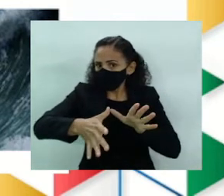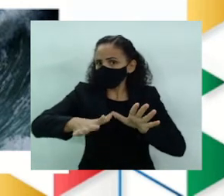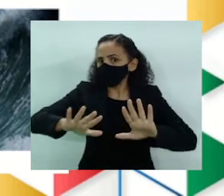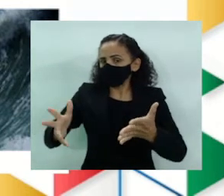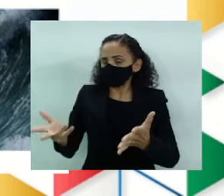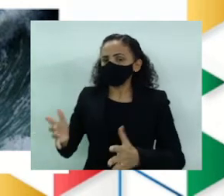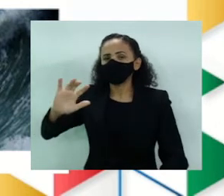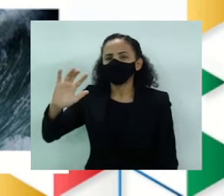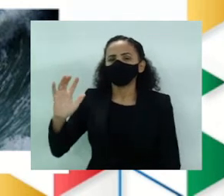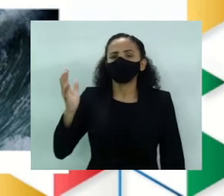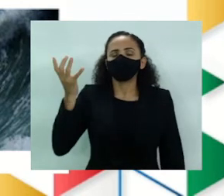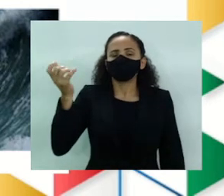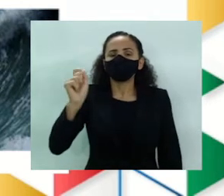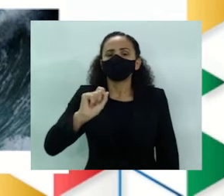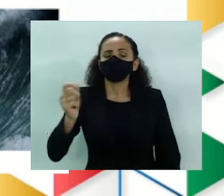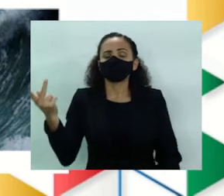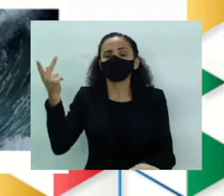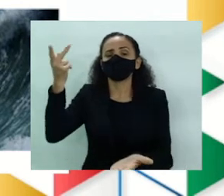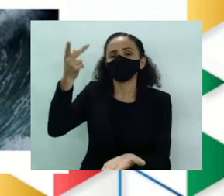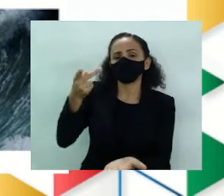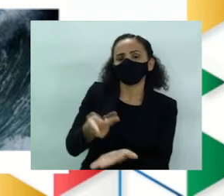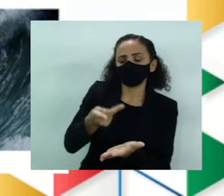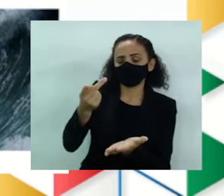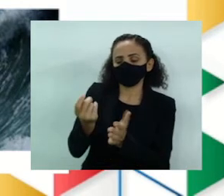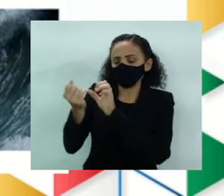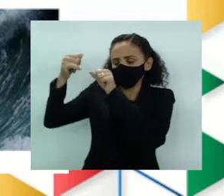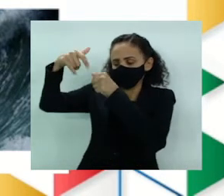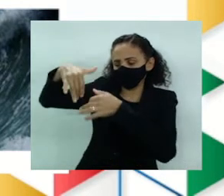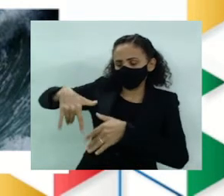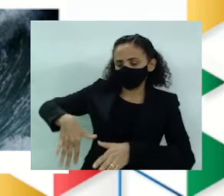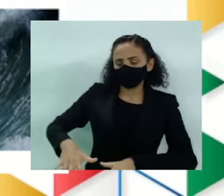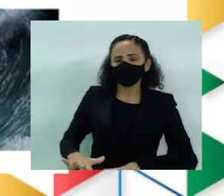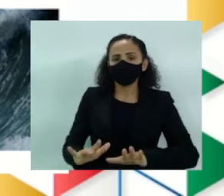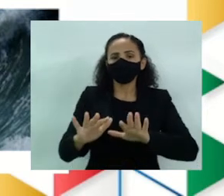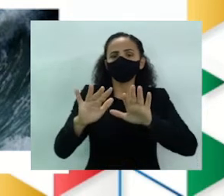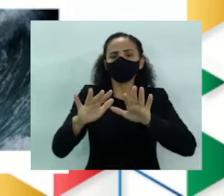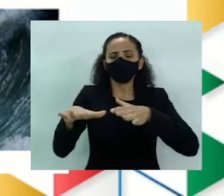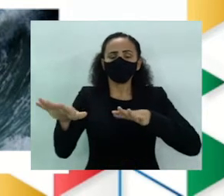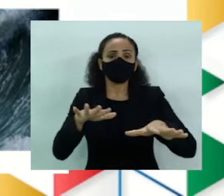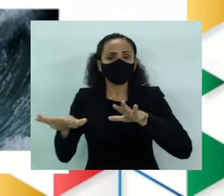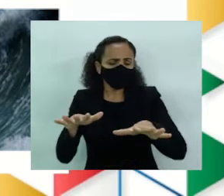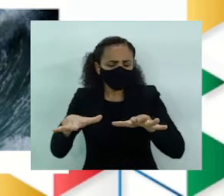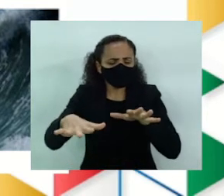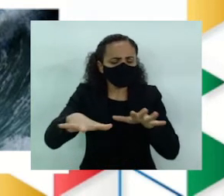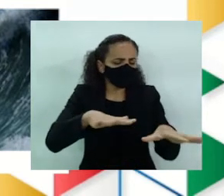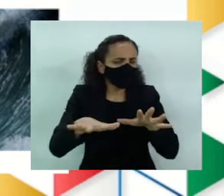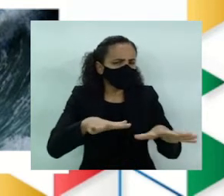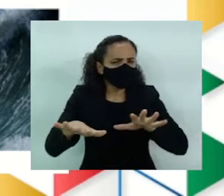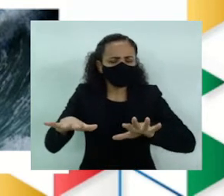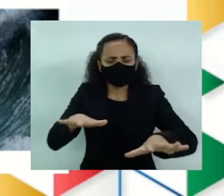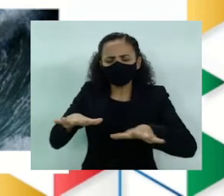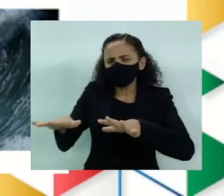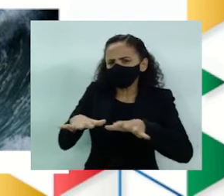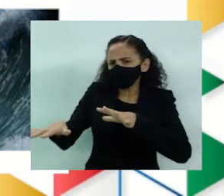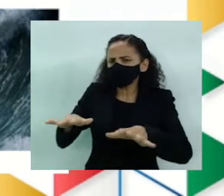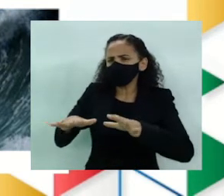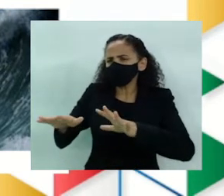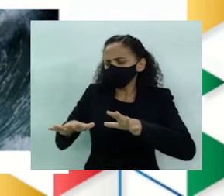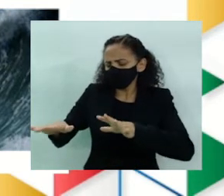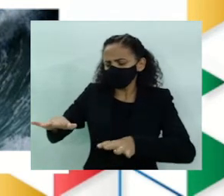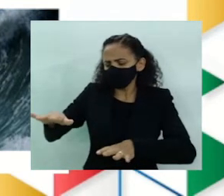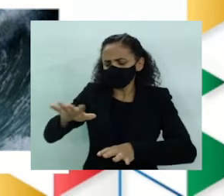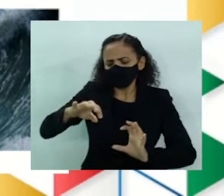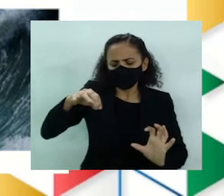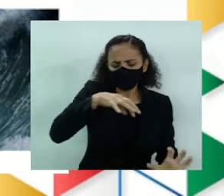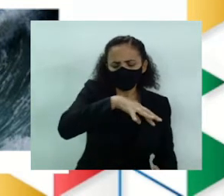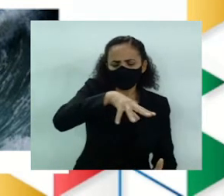acontecem esses fenômenos, esses desastres naturais, né? O terremoto, os abalos sísmicos, os tremores dos prédios, da terra, tá